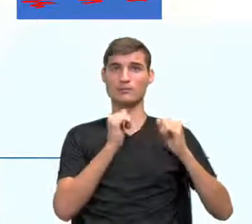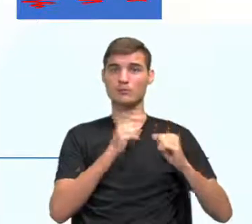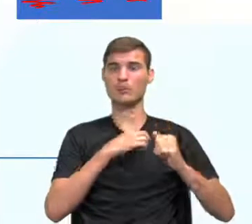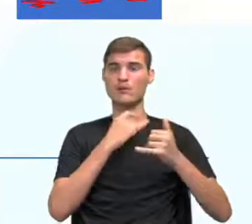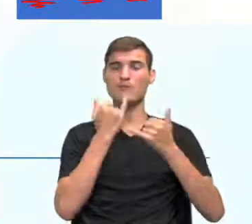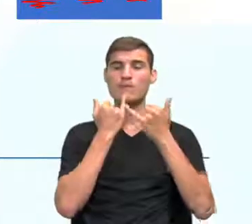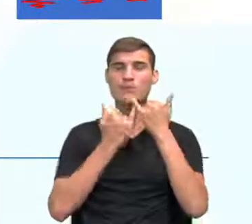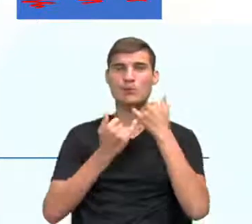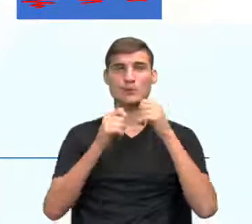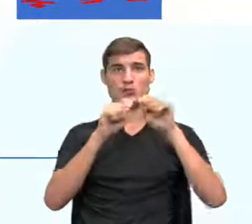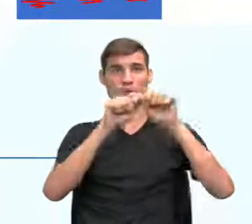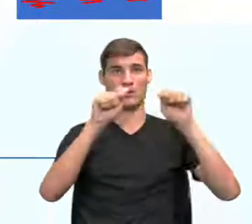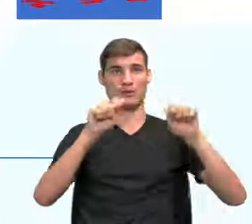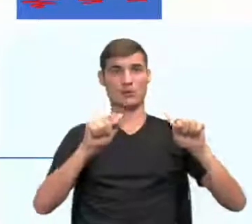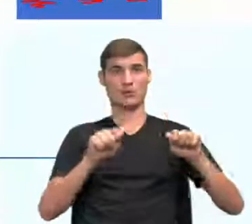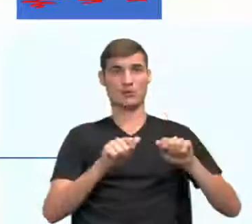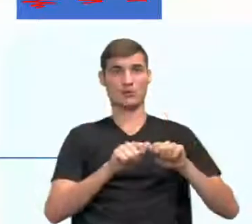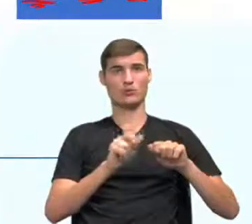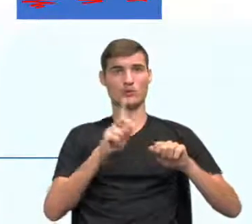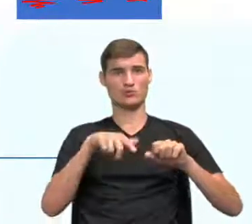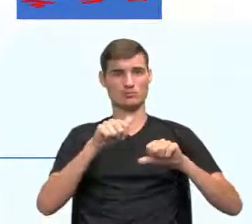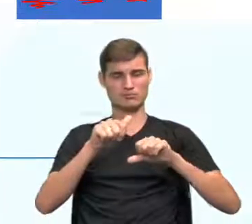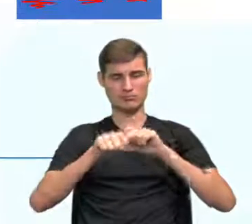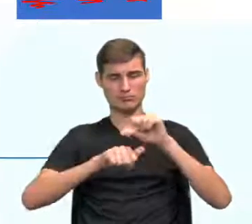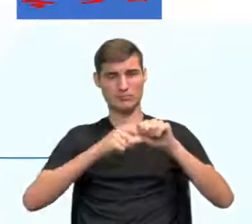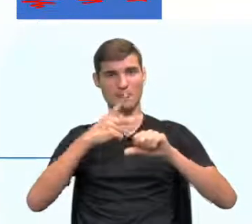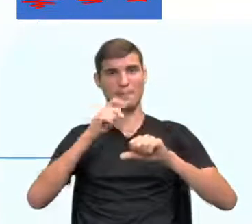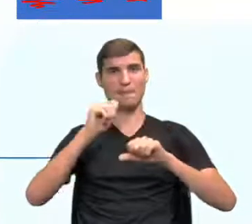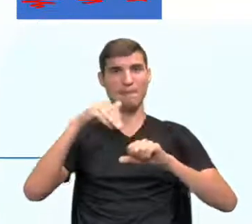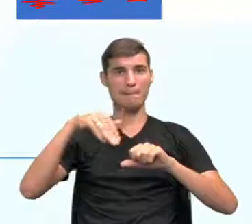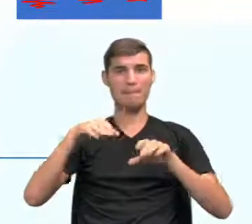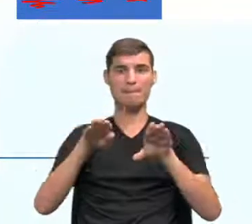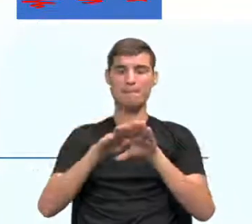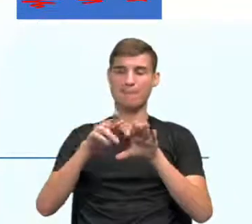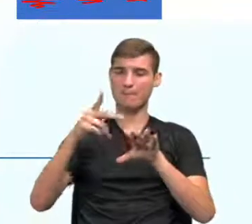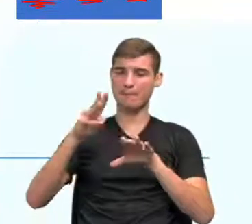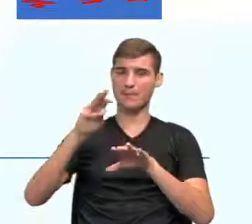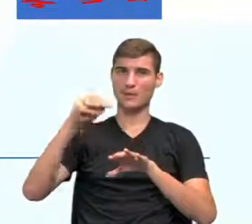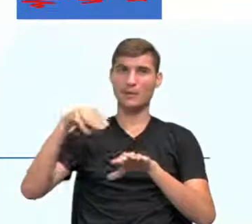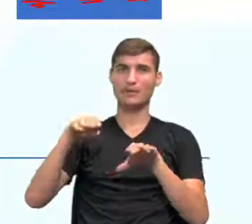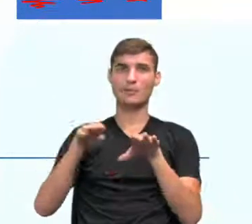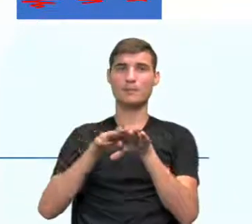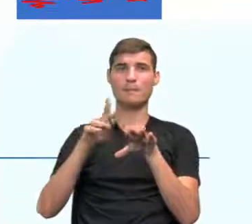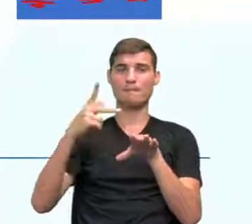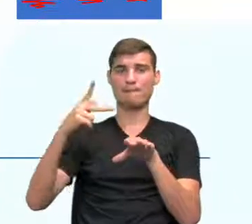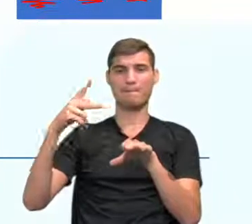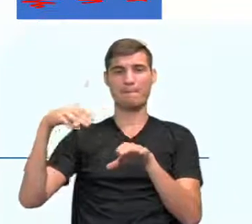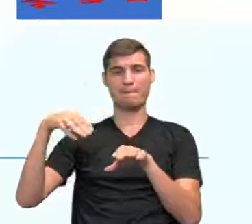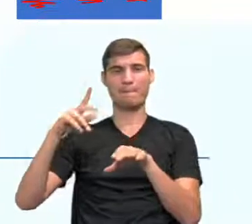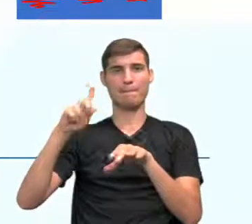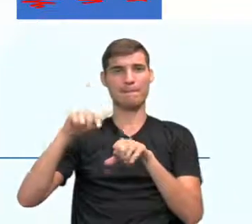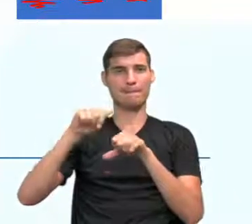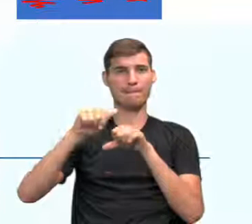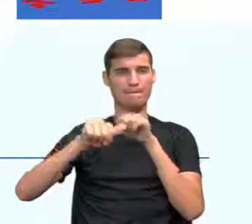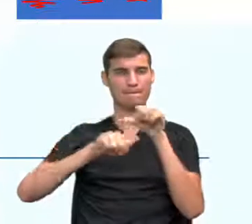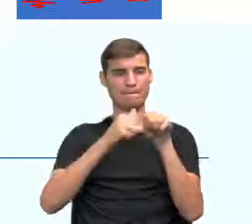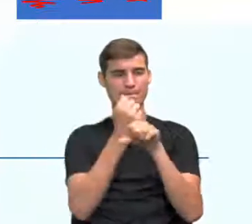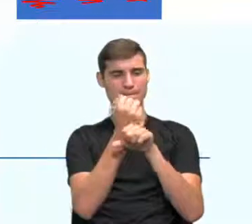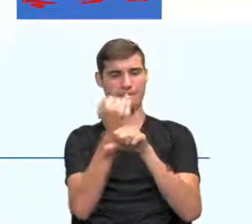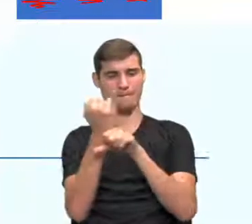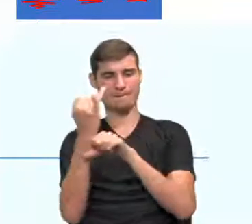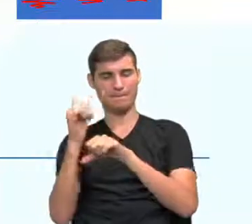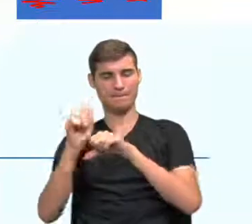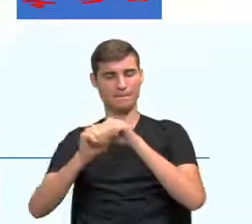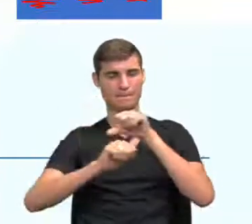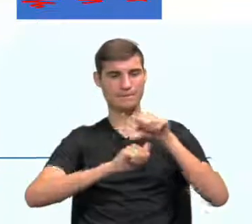informação analógica, que aí eu vou para as modulações PAM, PWM e PPM. Pulse Amplitude Modulation, onde eu vou modular